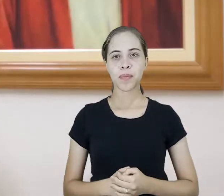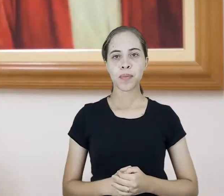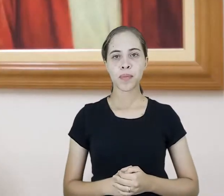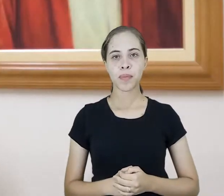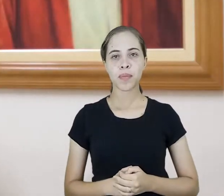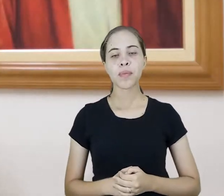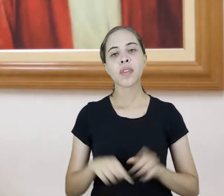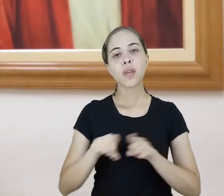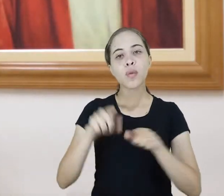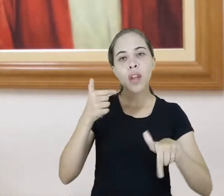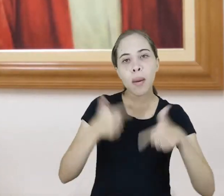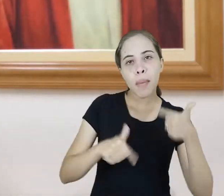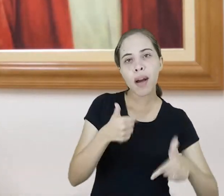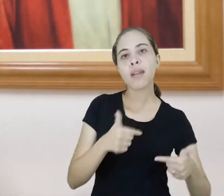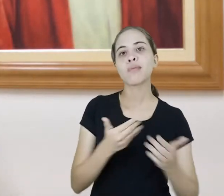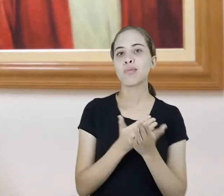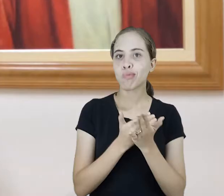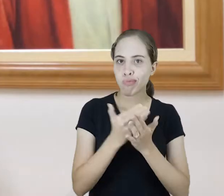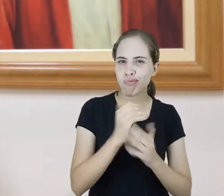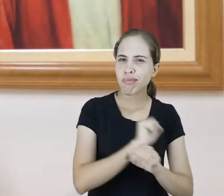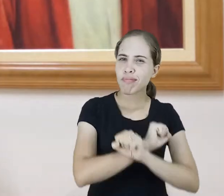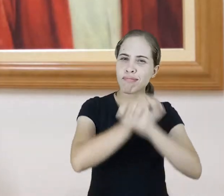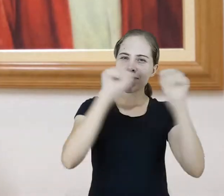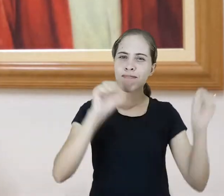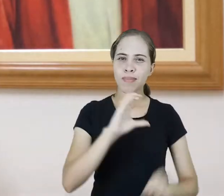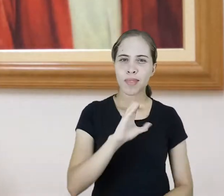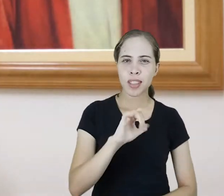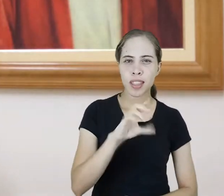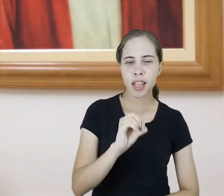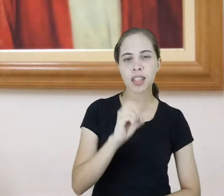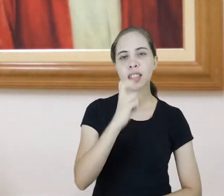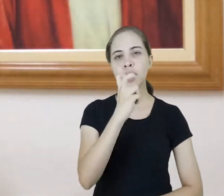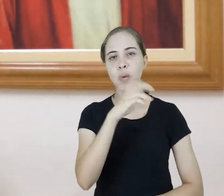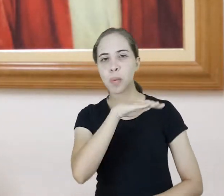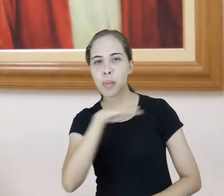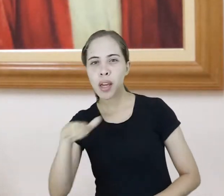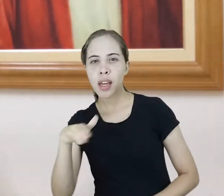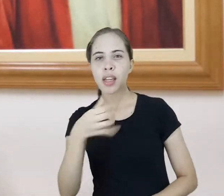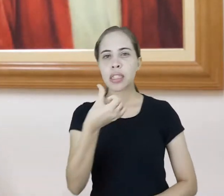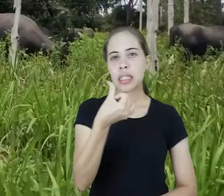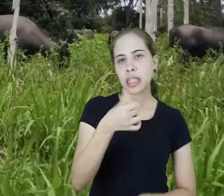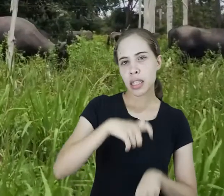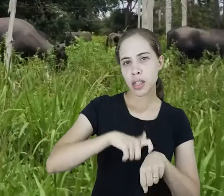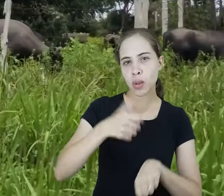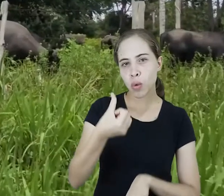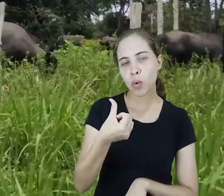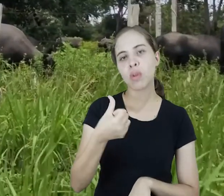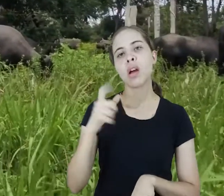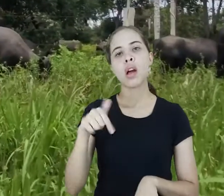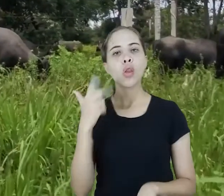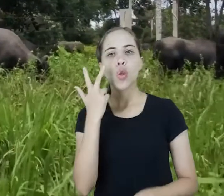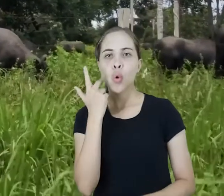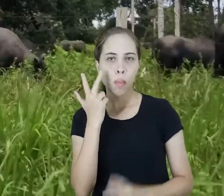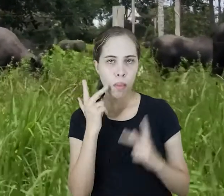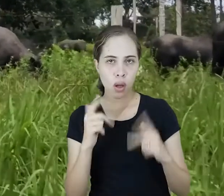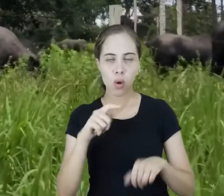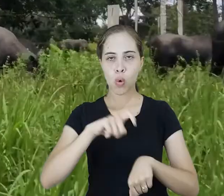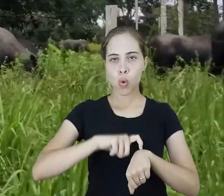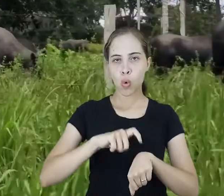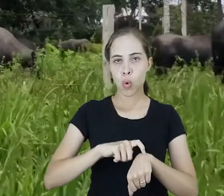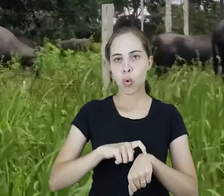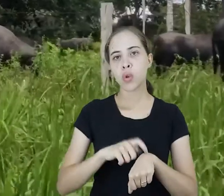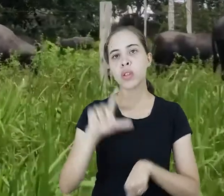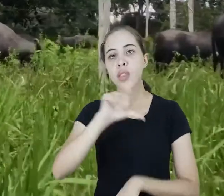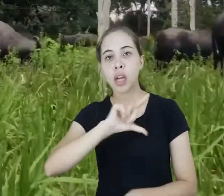Nos trabalhos, eu começava bem cedinho, acordava às 5h30, 6 horas, porque é o horário normal, então a gente saía para